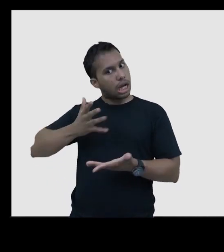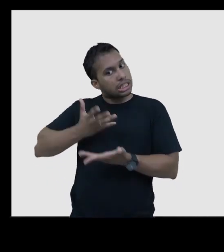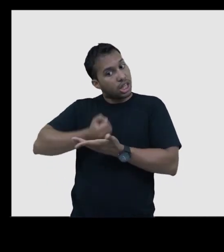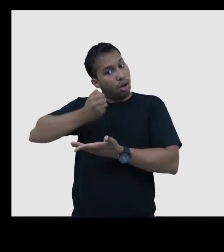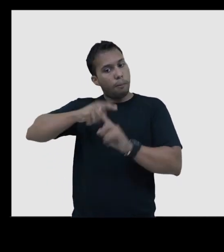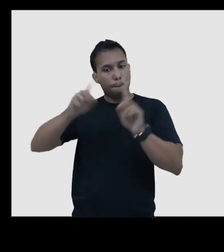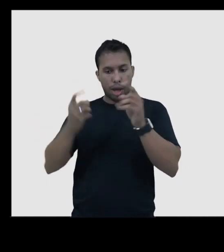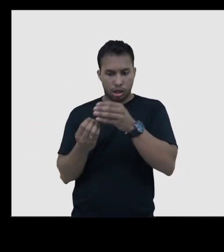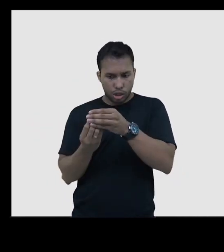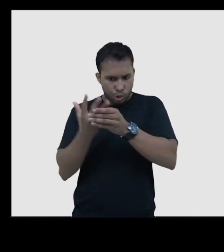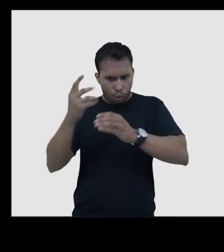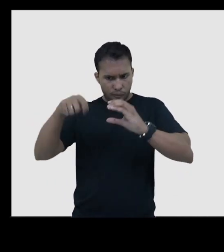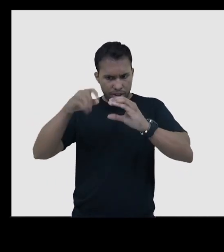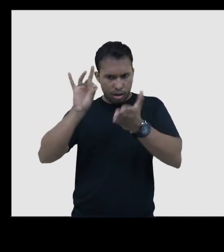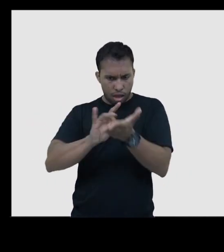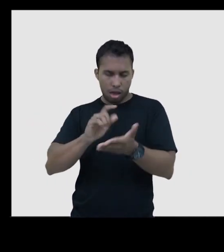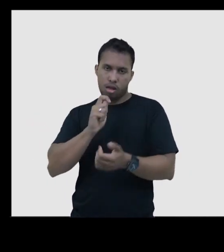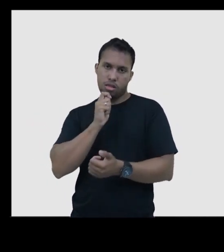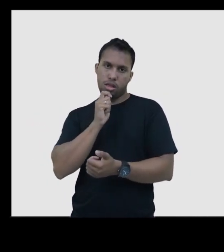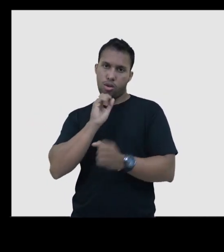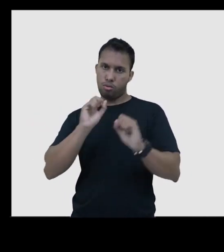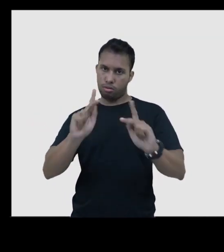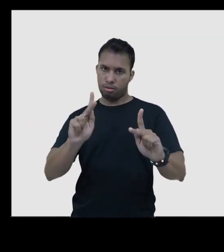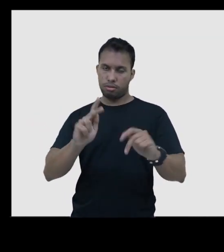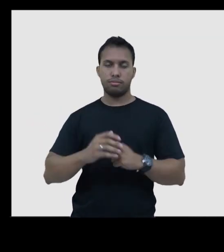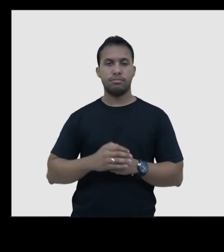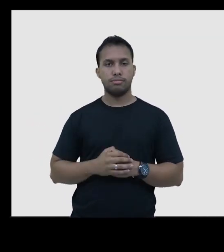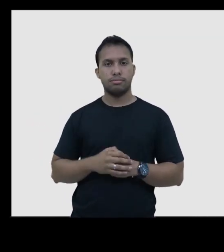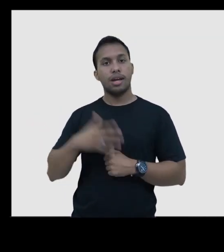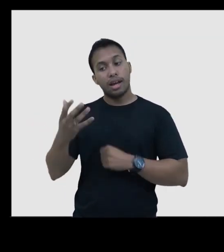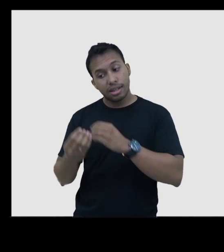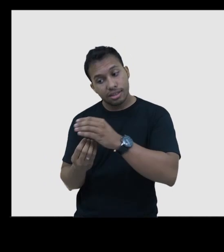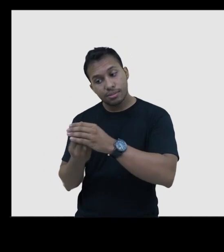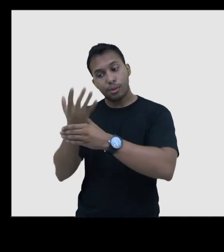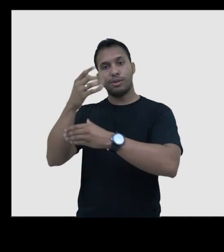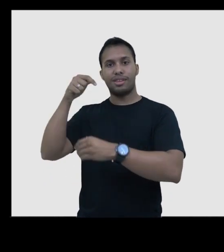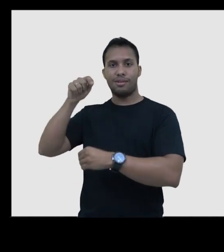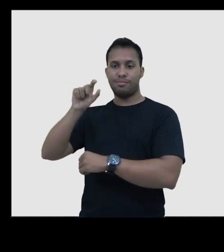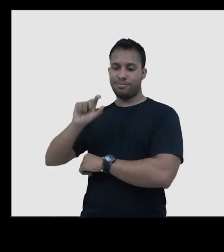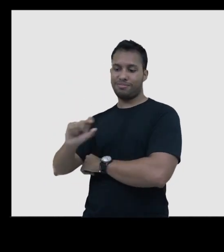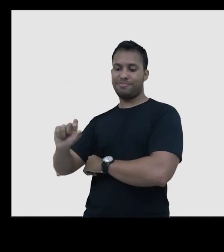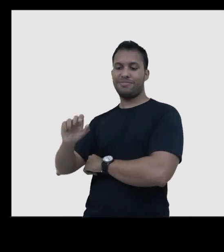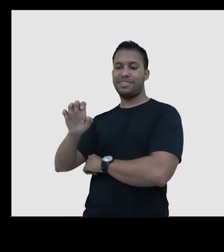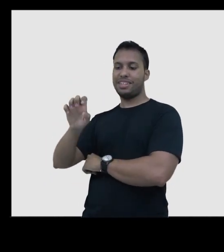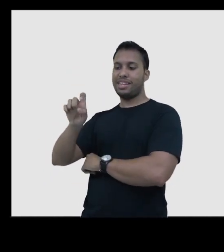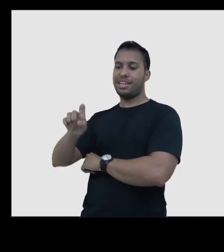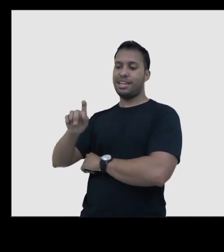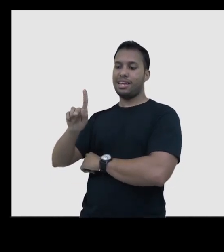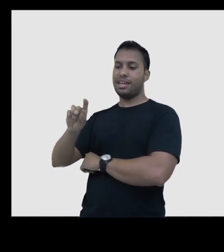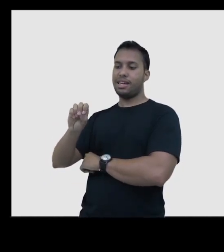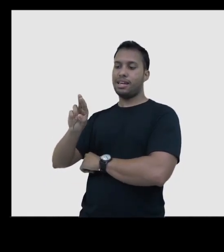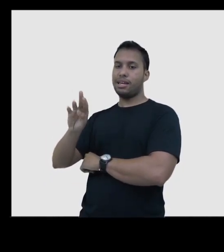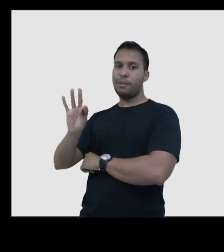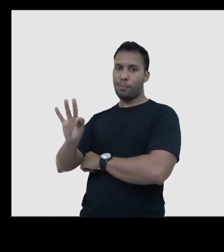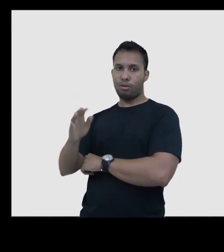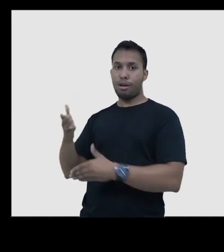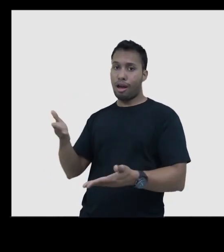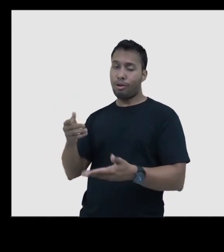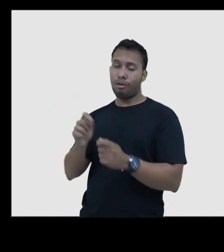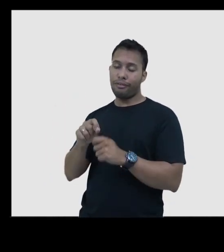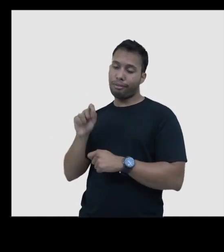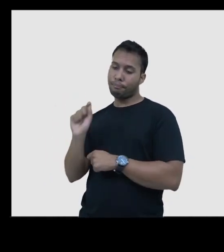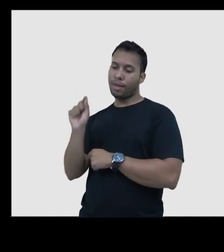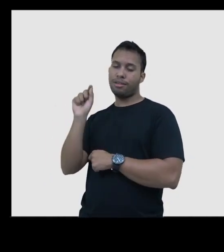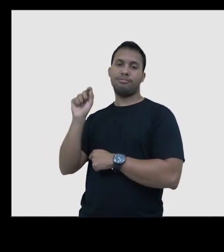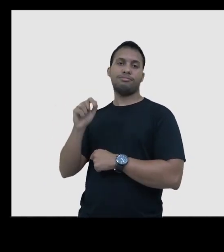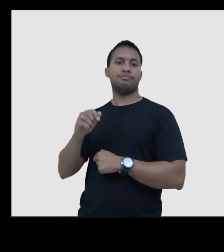clicar em salvar. Já está salvo, porém não está exportado. Então, para exportar, a gente ainda tem que clicar aqui no botão